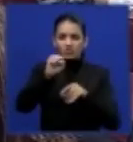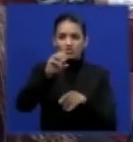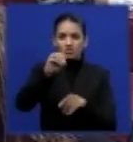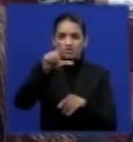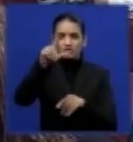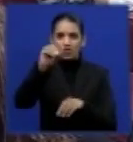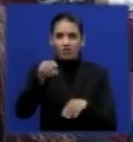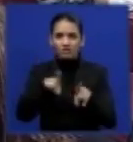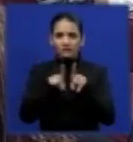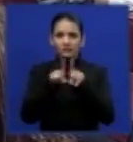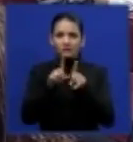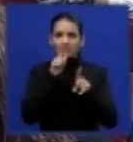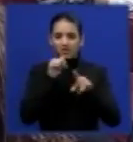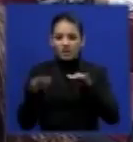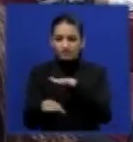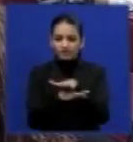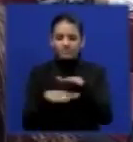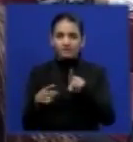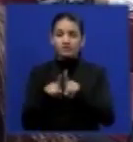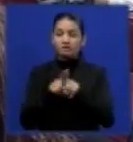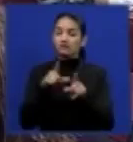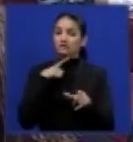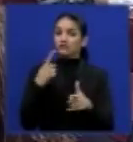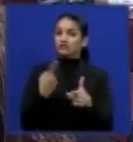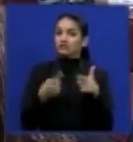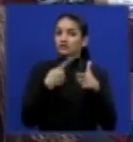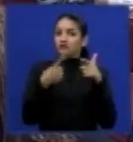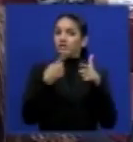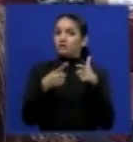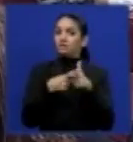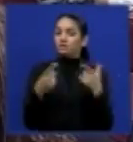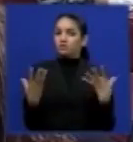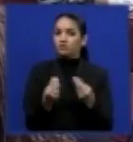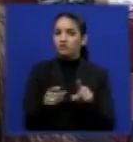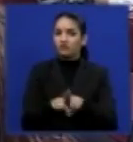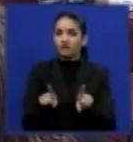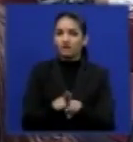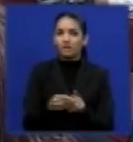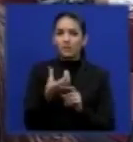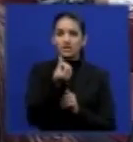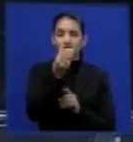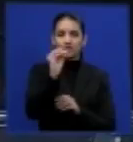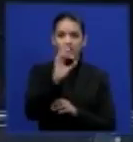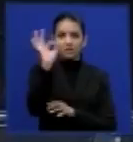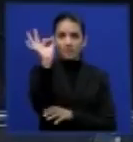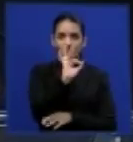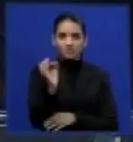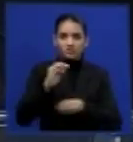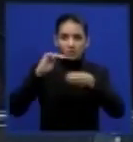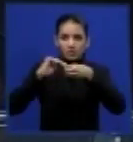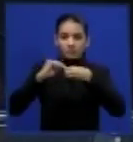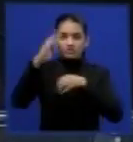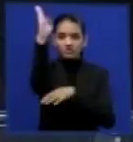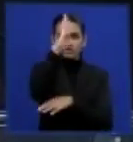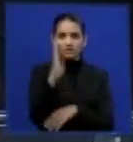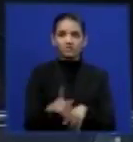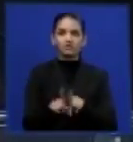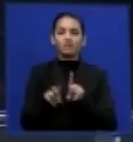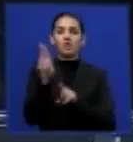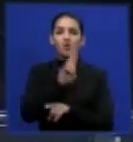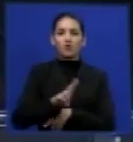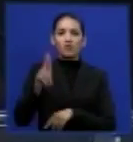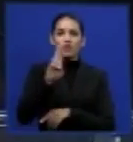é grande não podemos esquecer que mais de 60% dos Municípios se utilizam brasileiros se utilizam de lixões